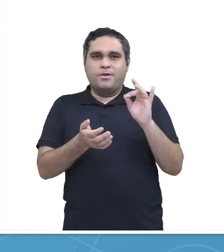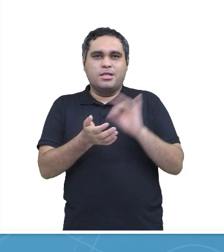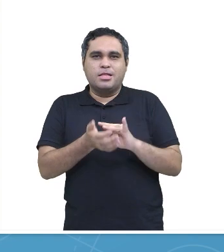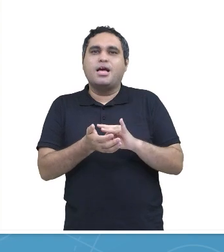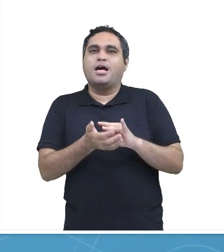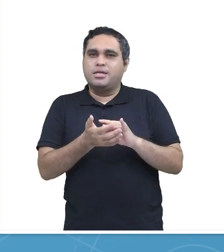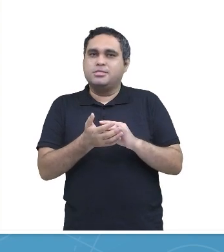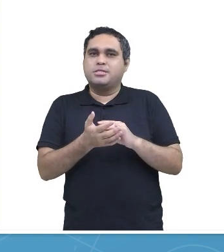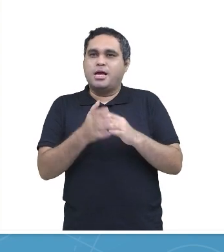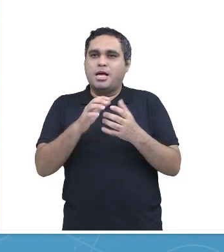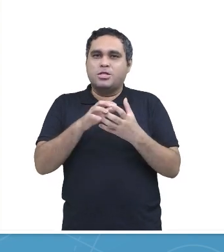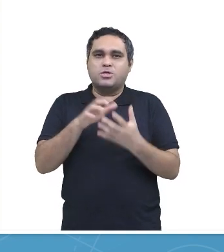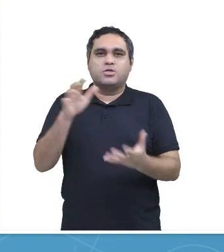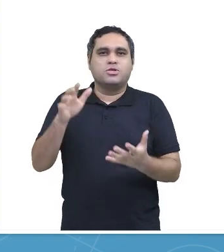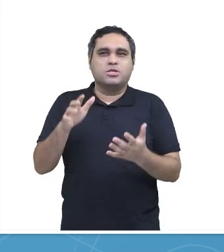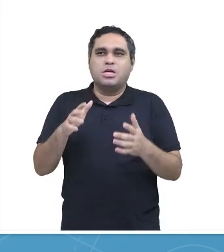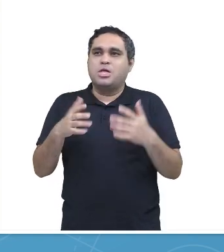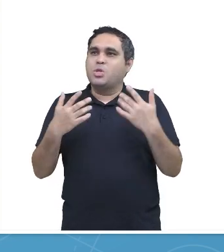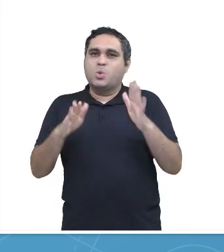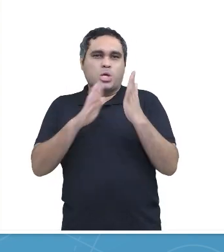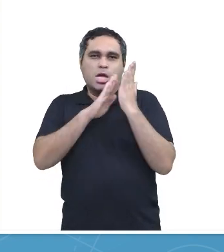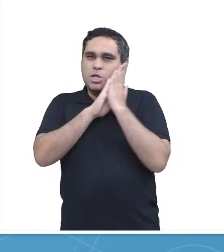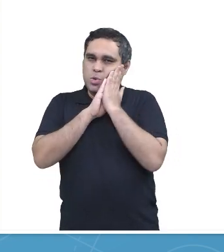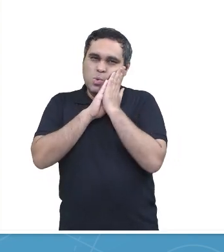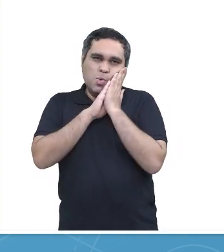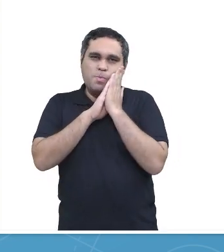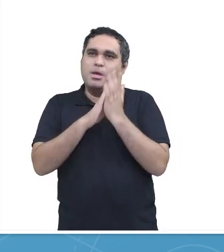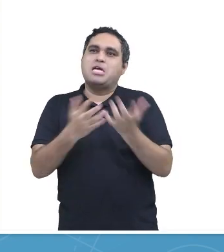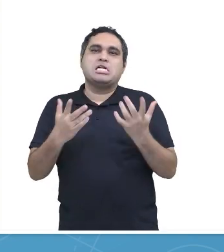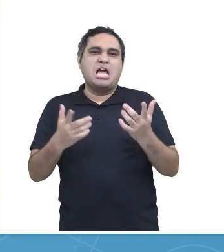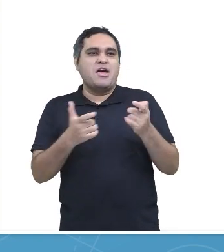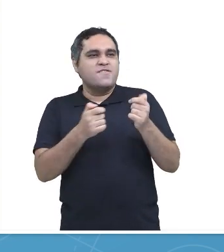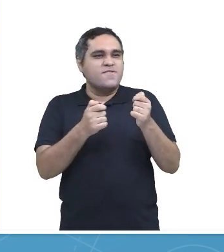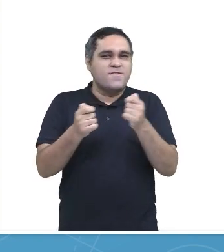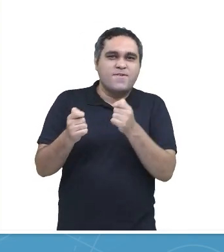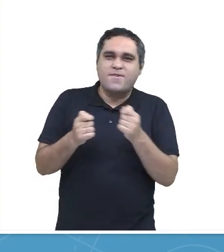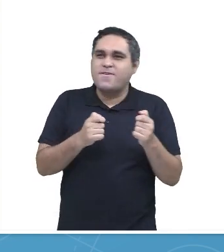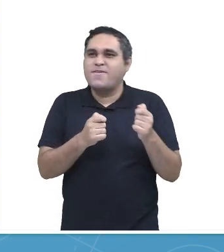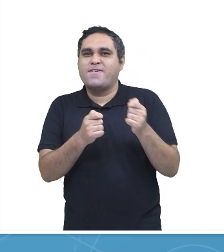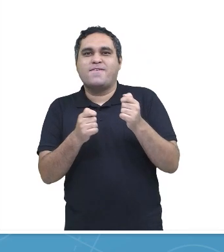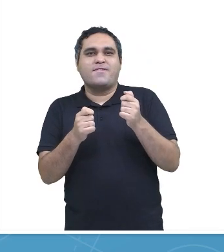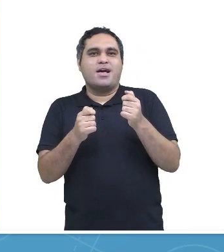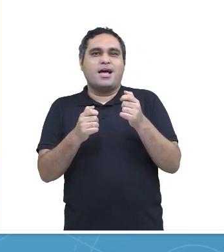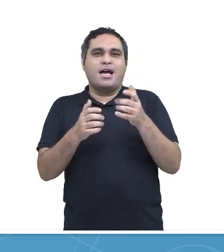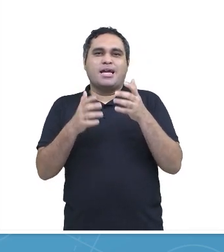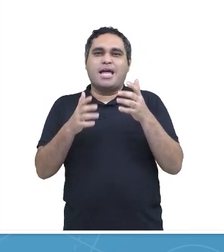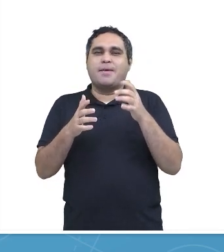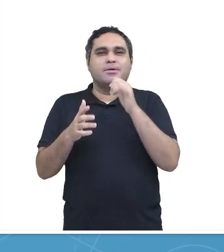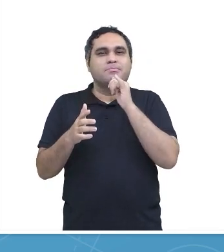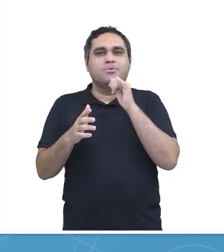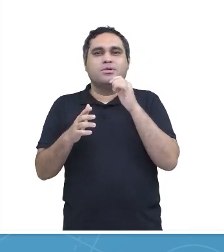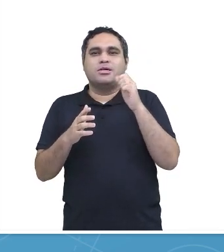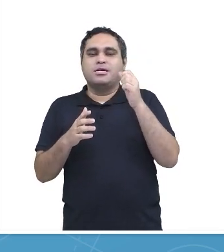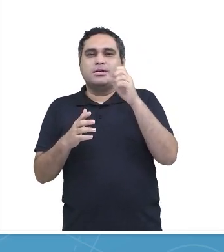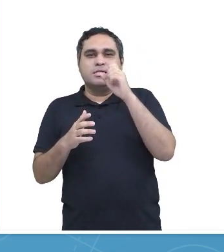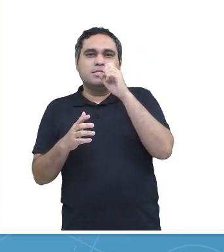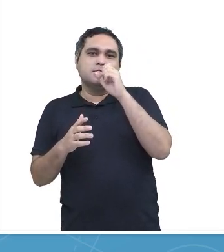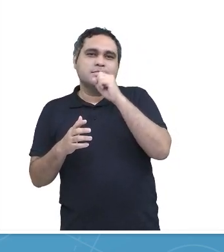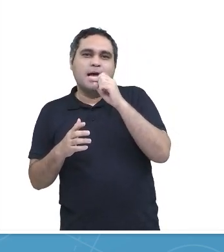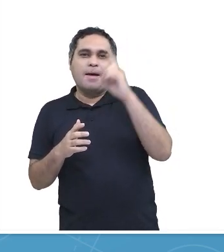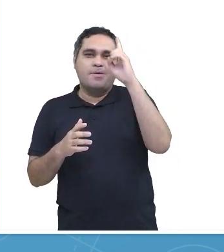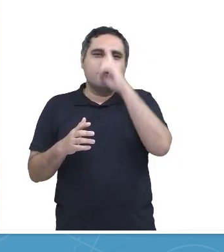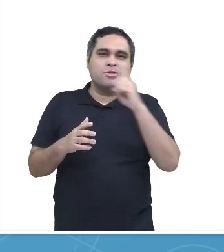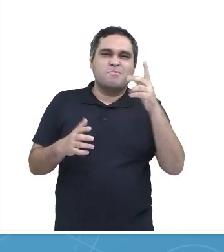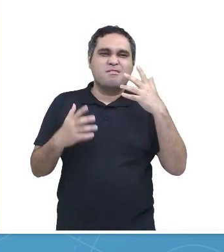saber de ficar dormindo muito, principalmente nos finais de semana, né? Quer sair, quer ir lá para a baladinha. Se